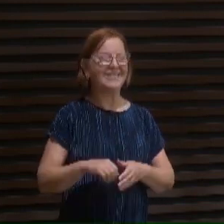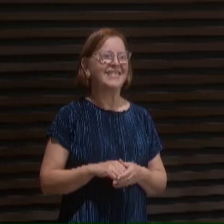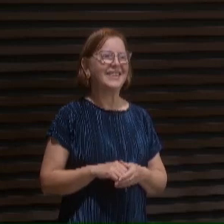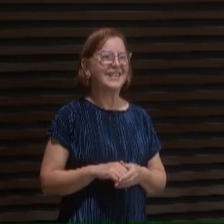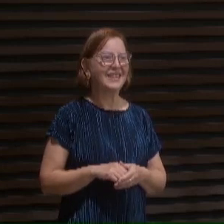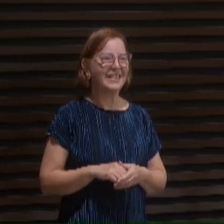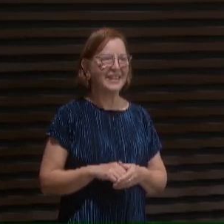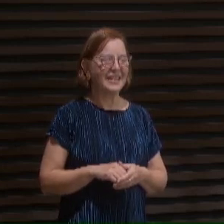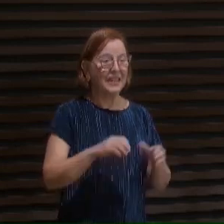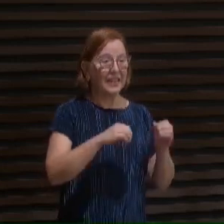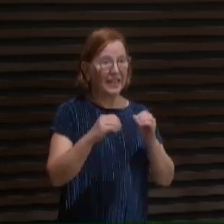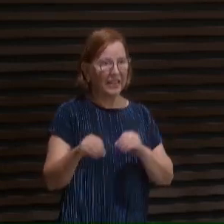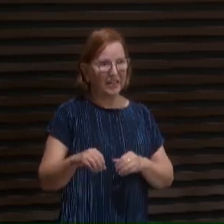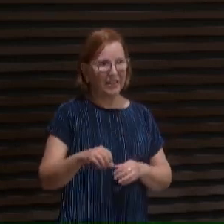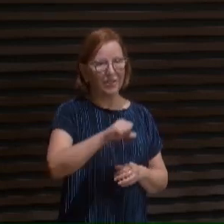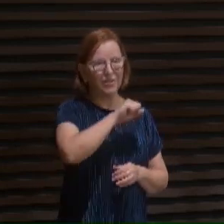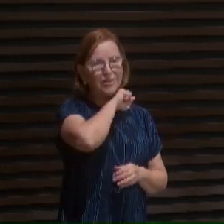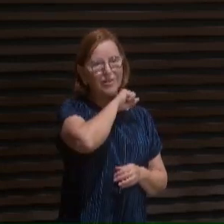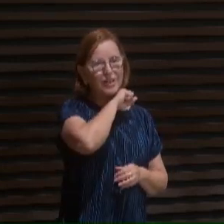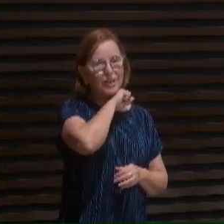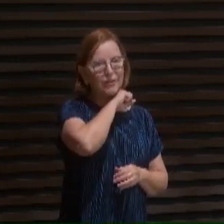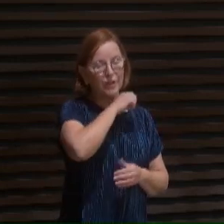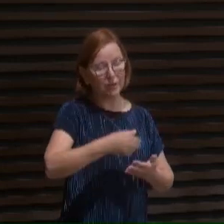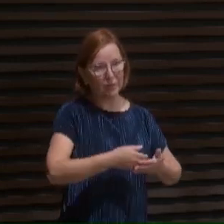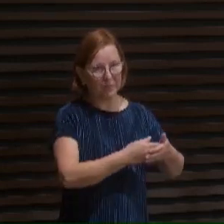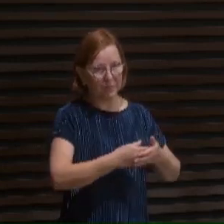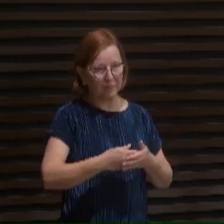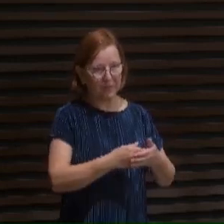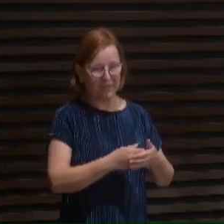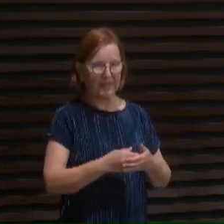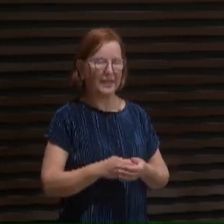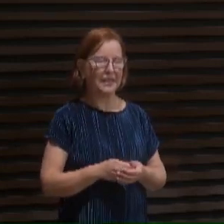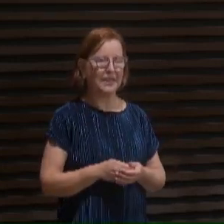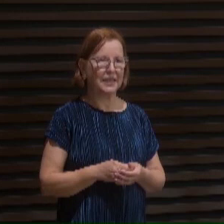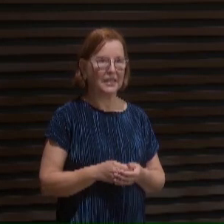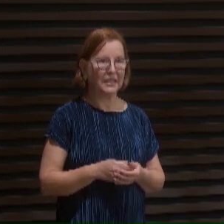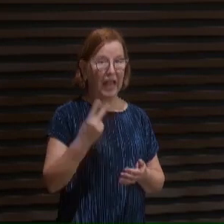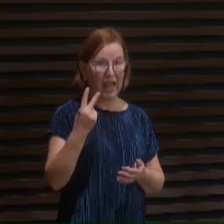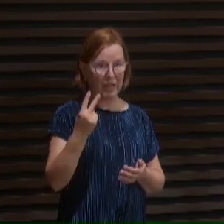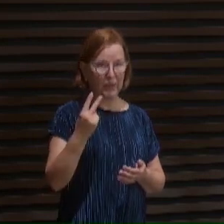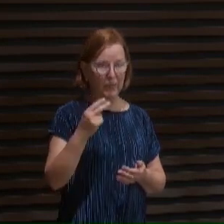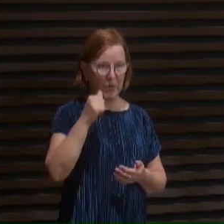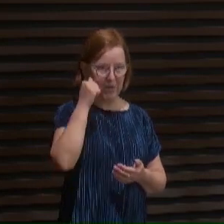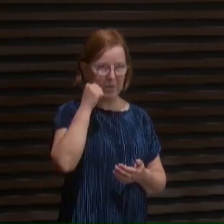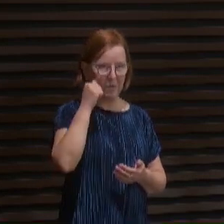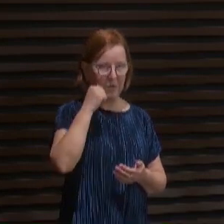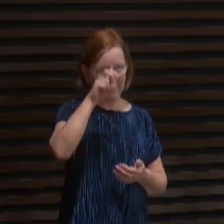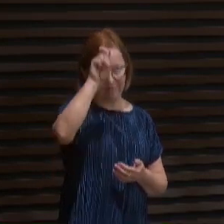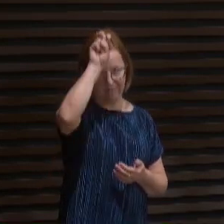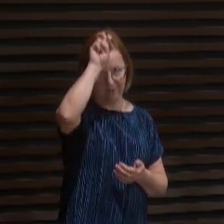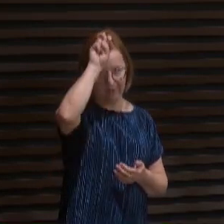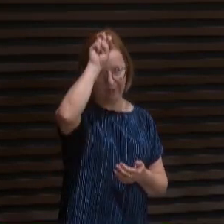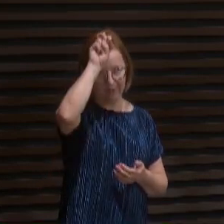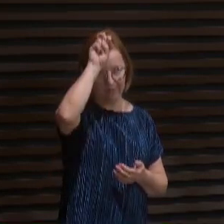do sacrifício dos bebês. Aquelas 2 parturientes, né, elas fizeram